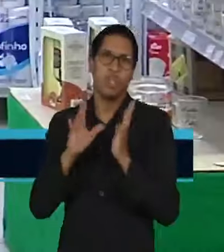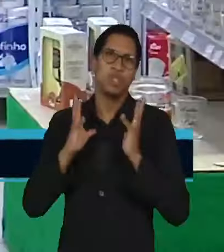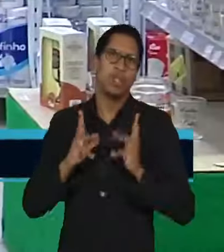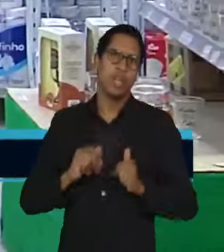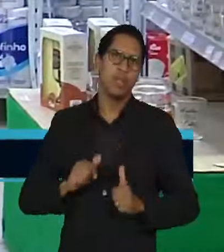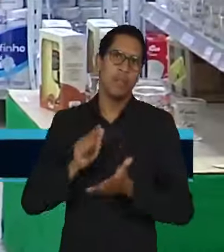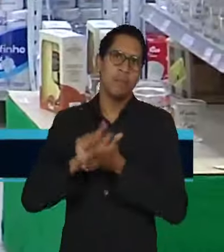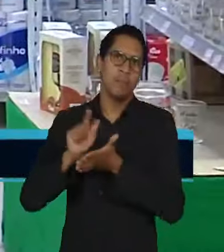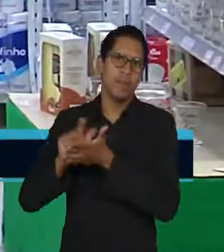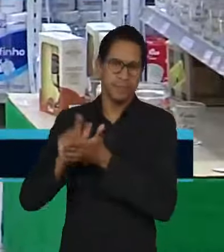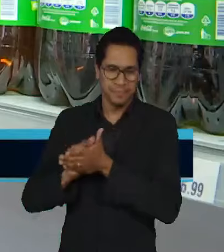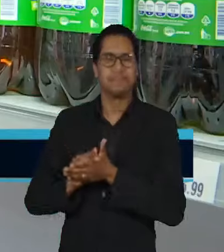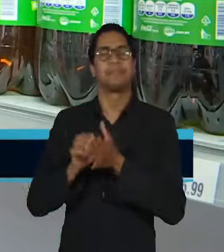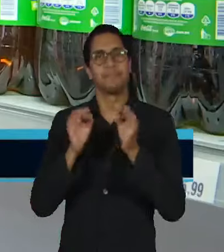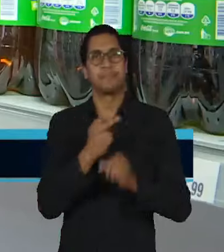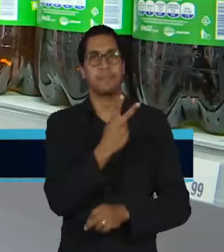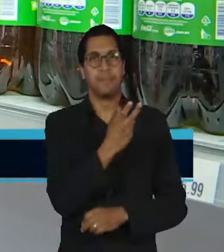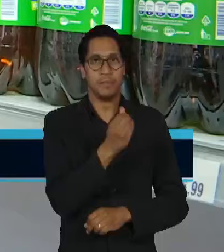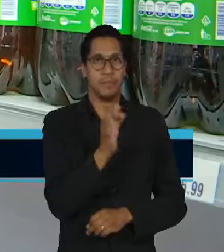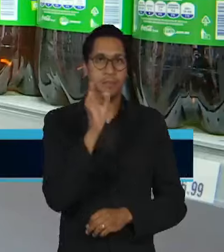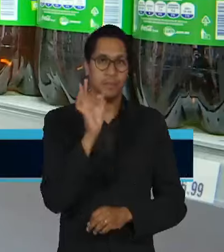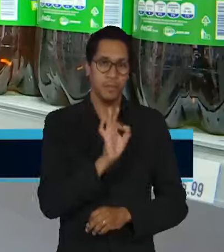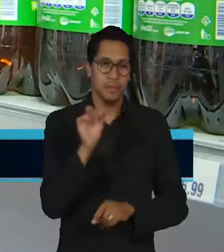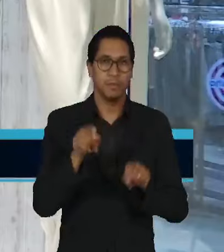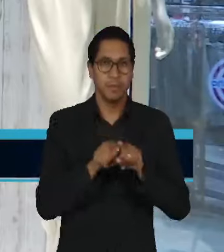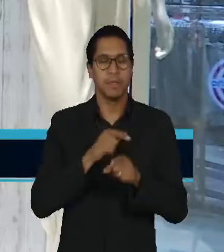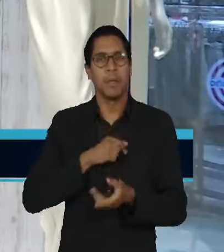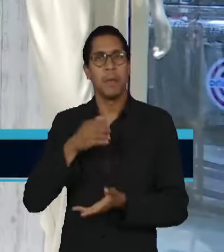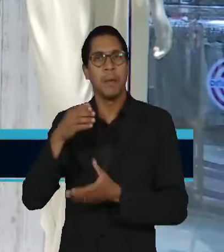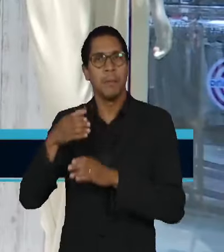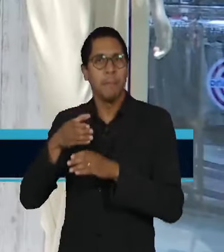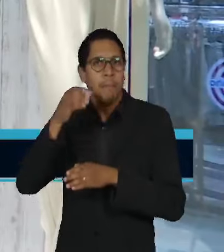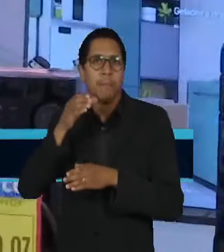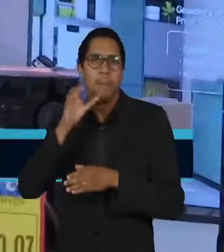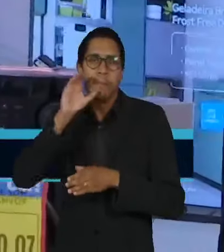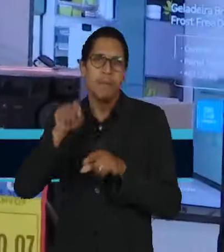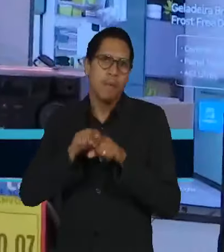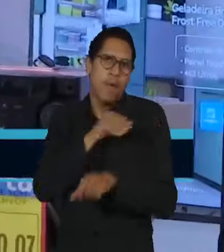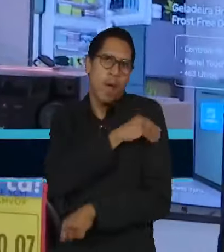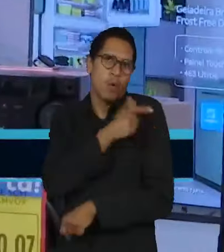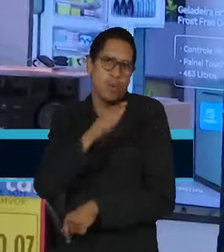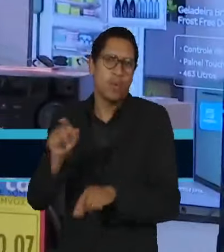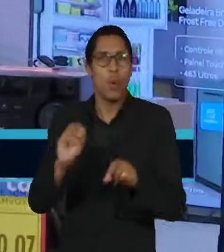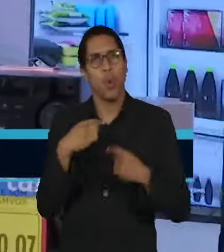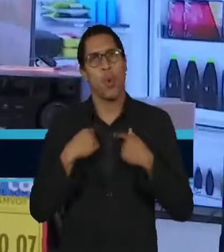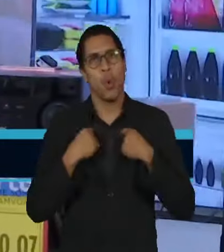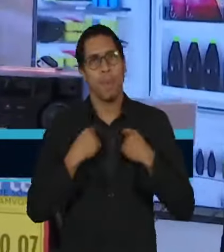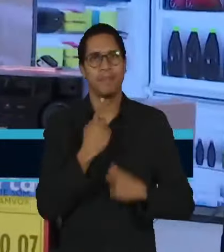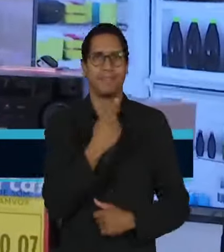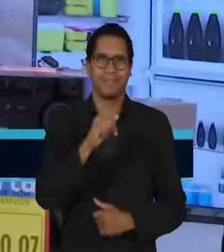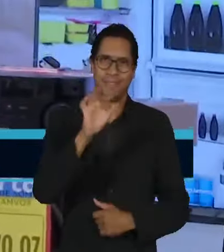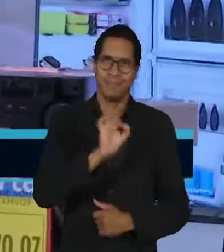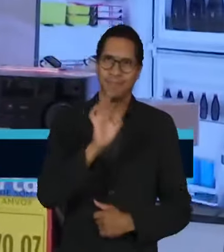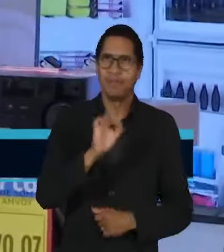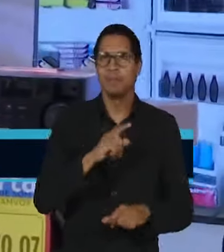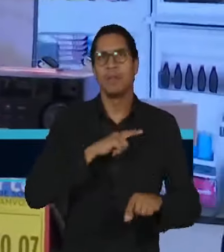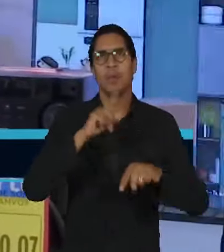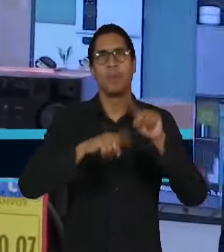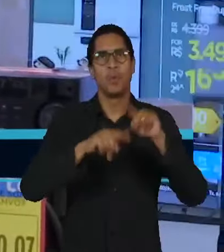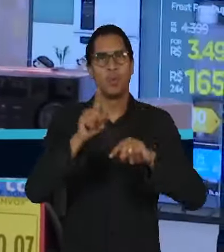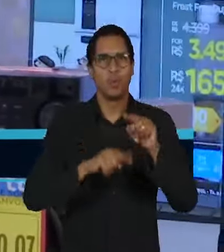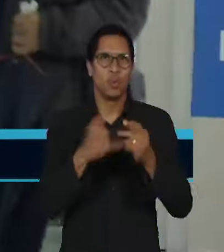pessoal, 26% para as bebidas sem álcool ou roupas, 17% para